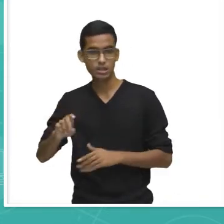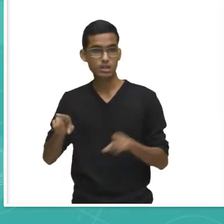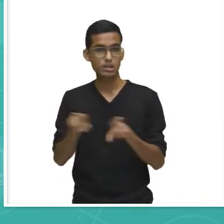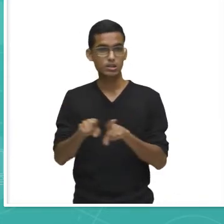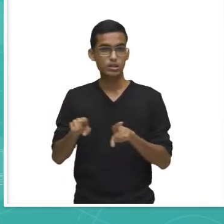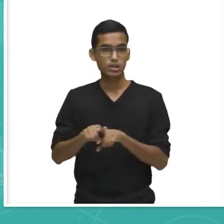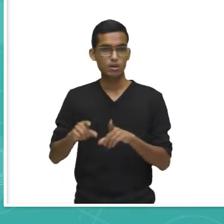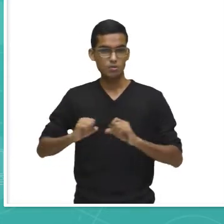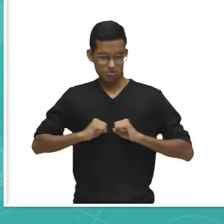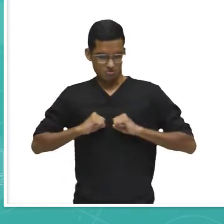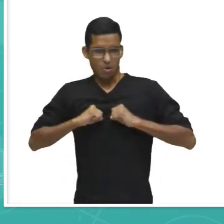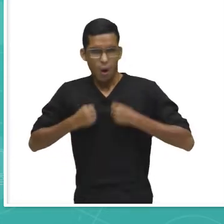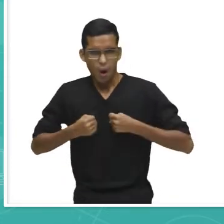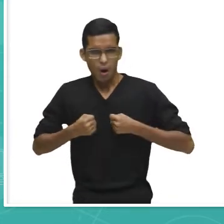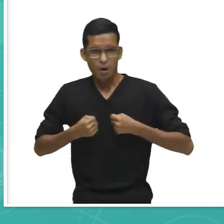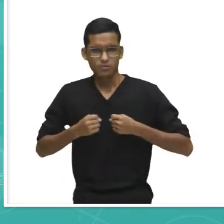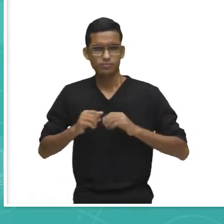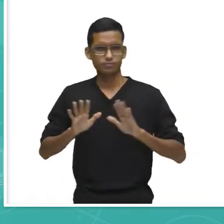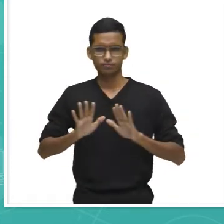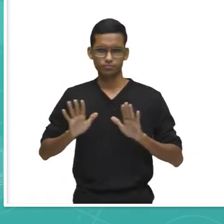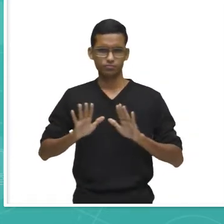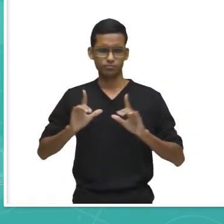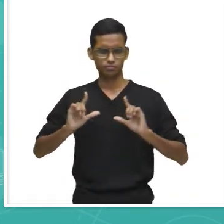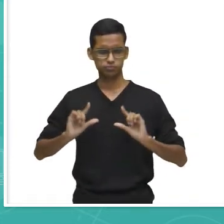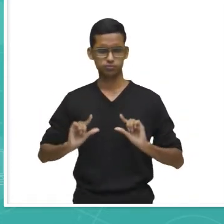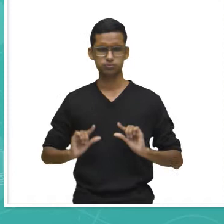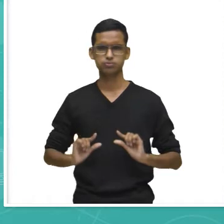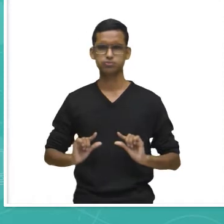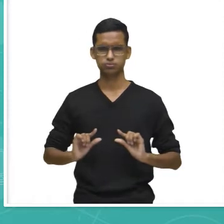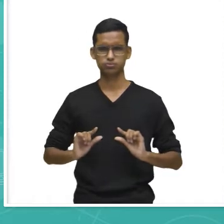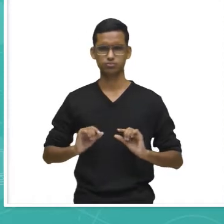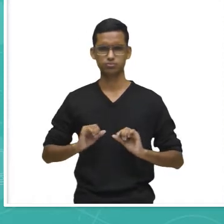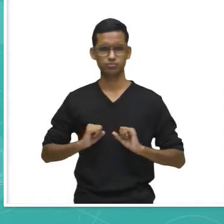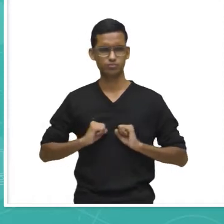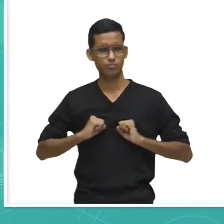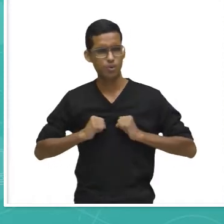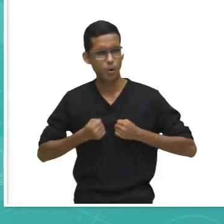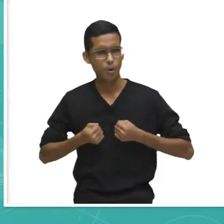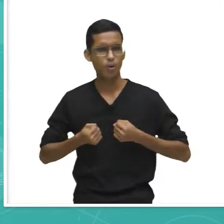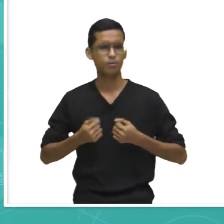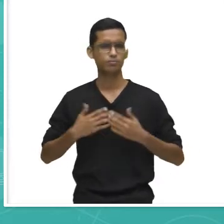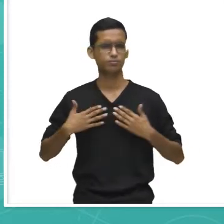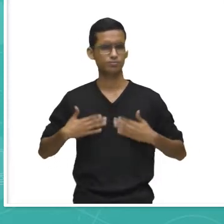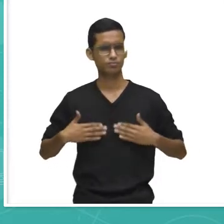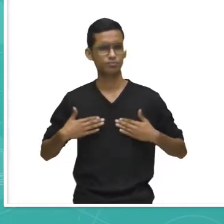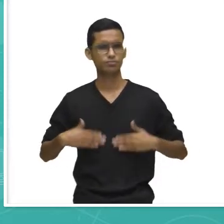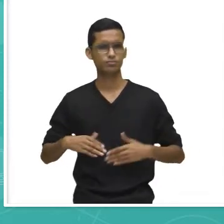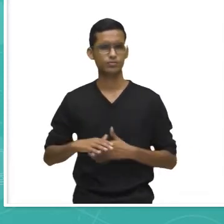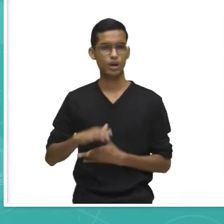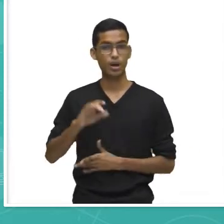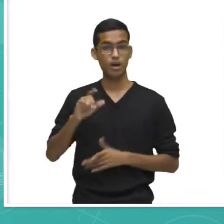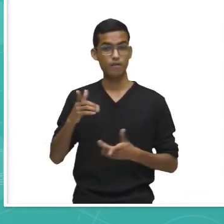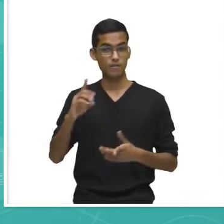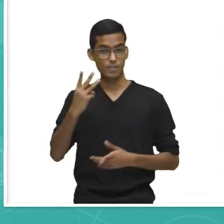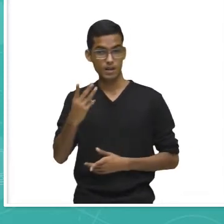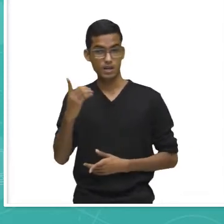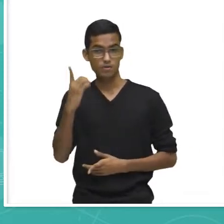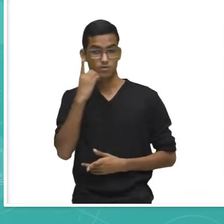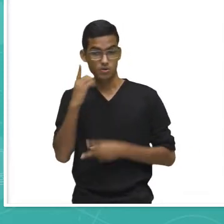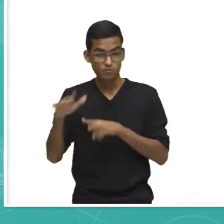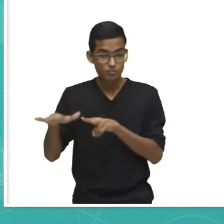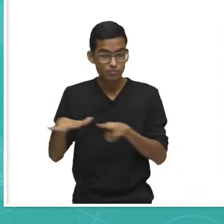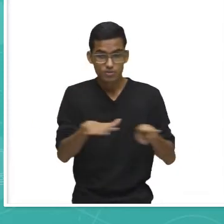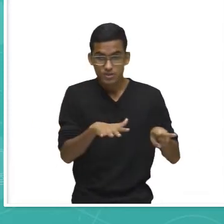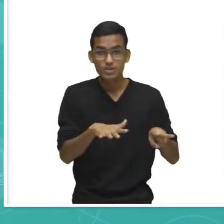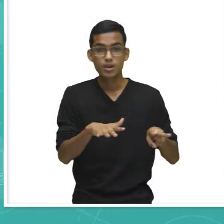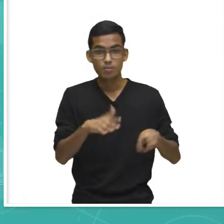atividade, que varia entre 10 a 15 minutos, no mínimo 3 vezes por semana, para surtir efeito aí no corpo do